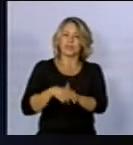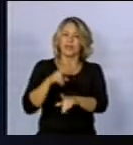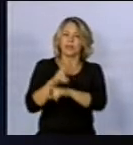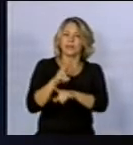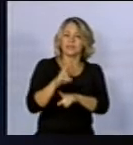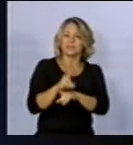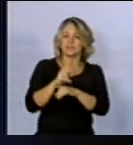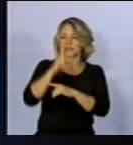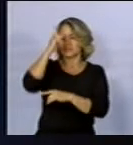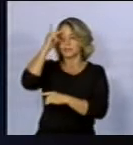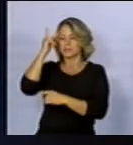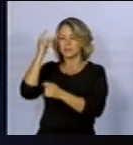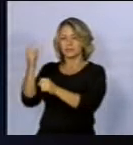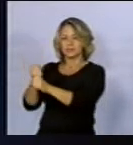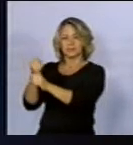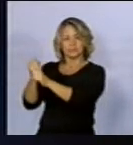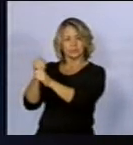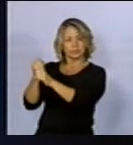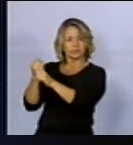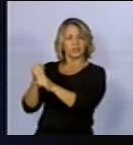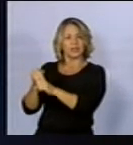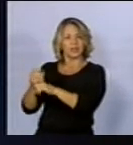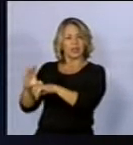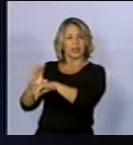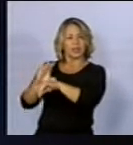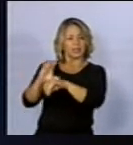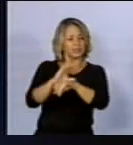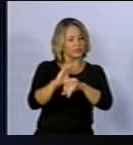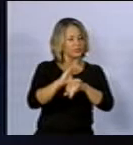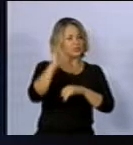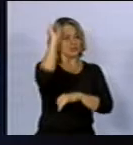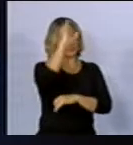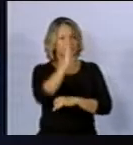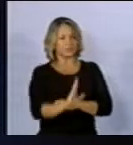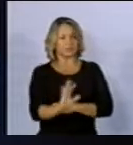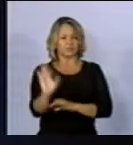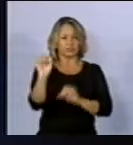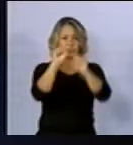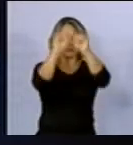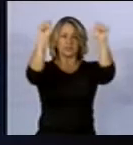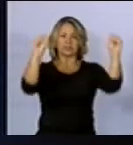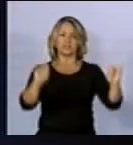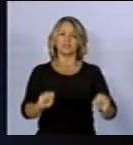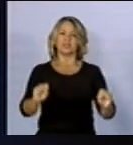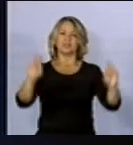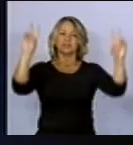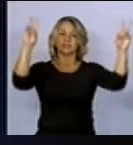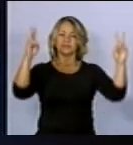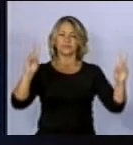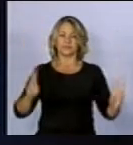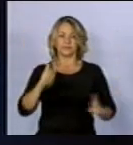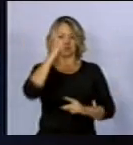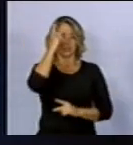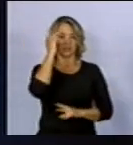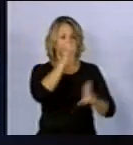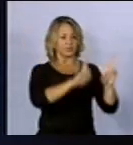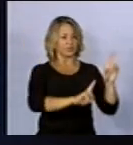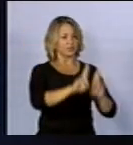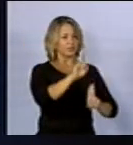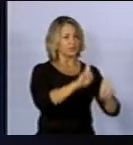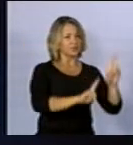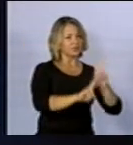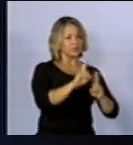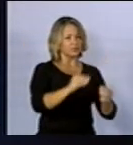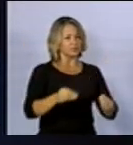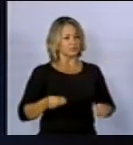Guardião da Constituição Brasileira desse sistema de valores que o constituinte eh